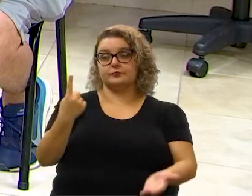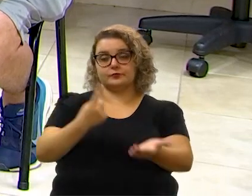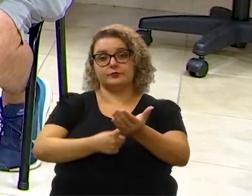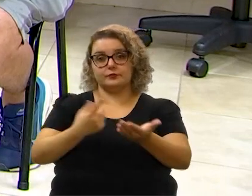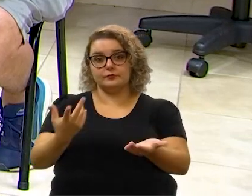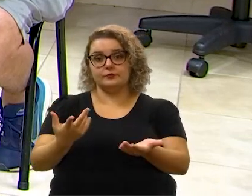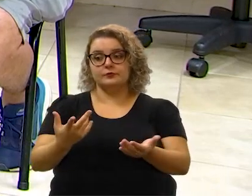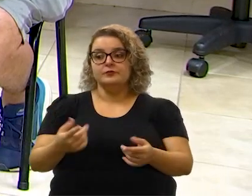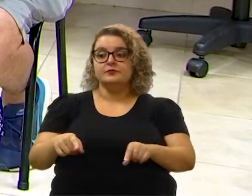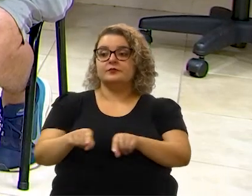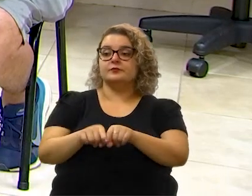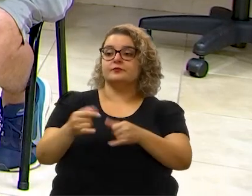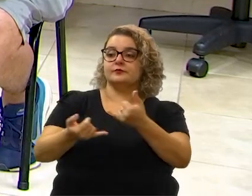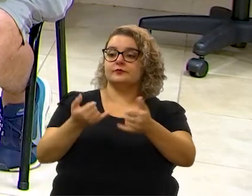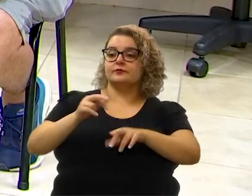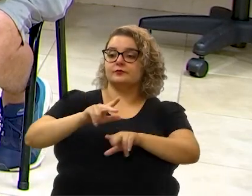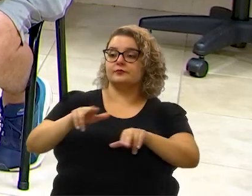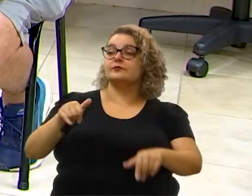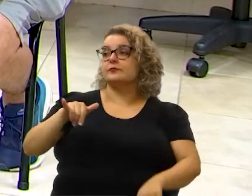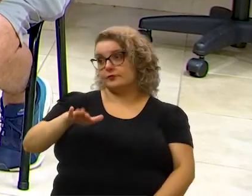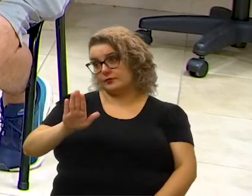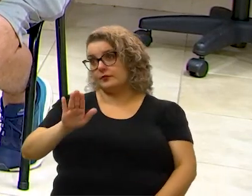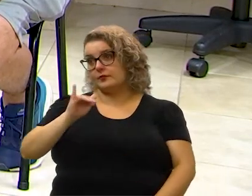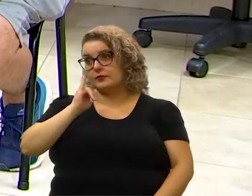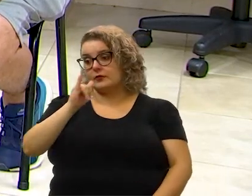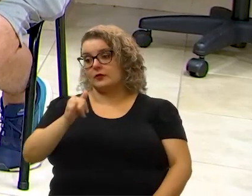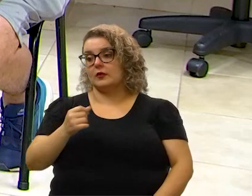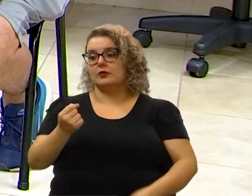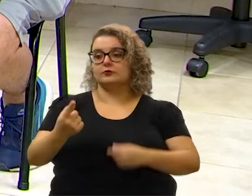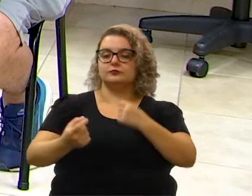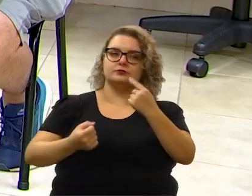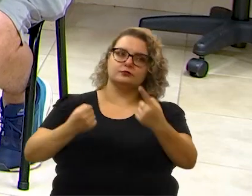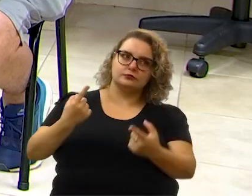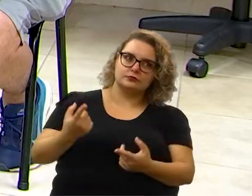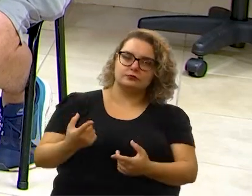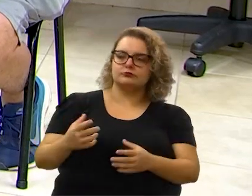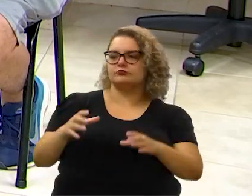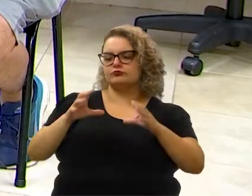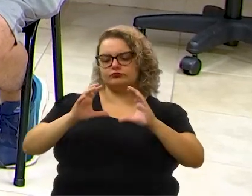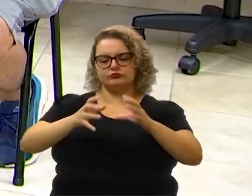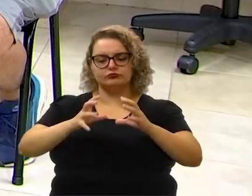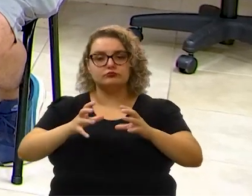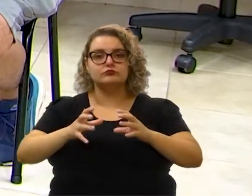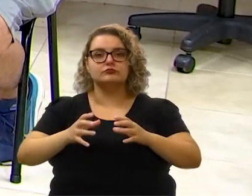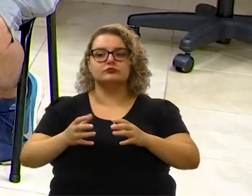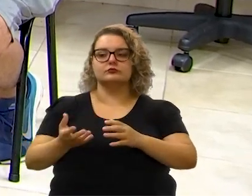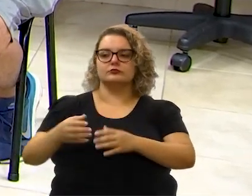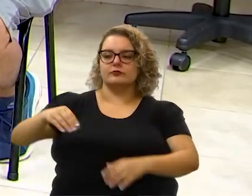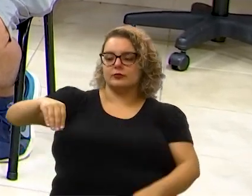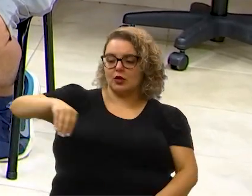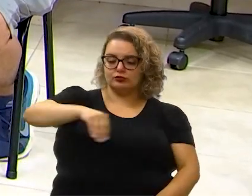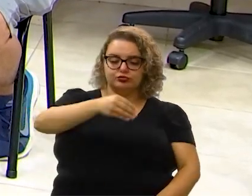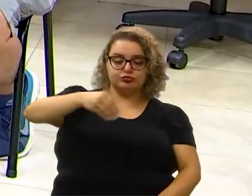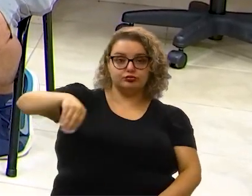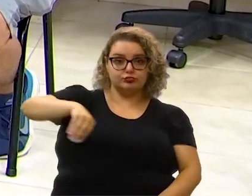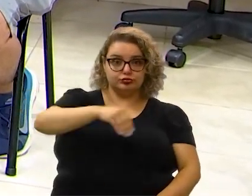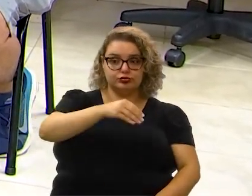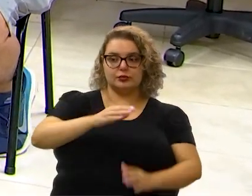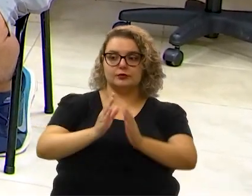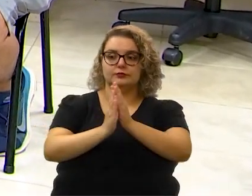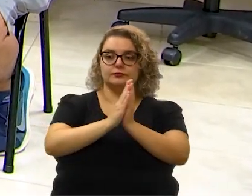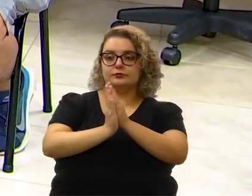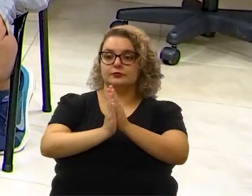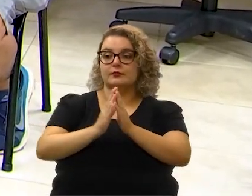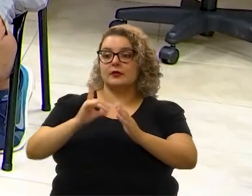marcante. E a questão dos brinquedos, os que foram mais citados, né, tiveram alguns. Tiveram bola, carrinho, boneca, e teve peão de